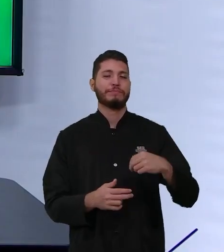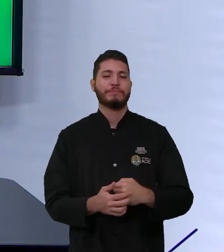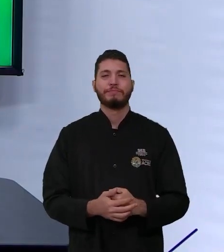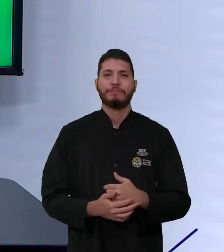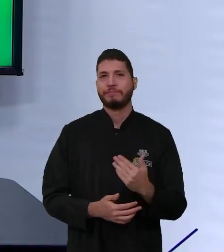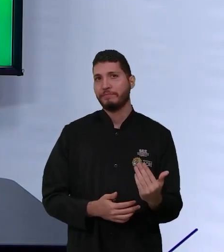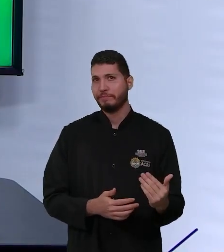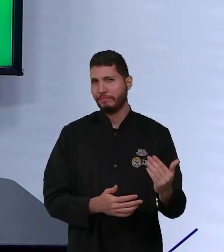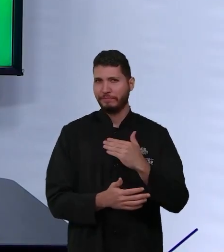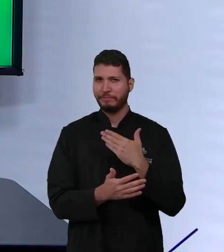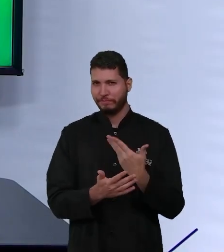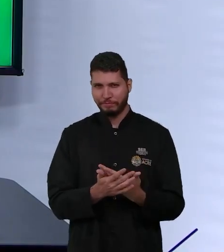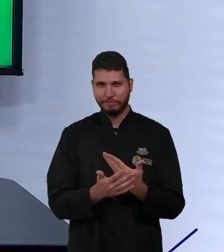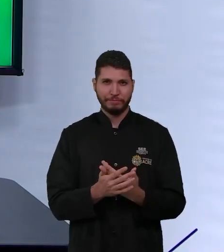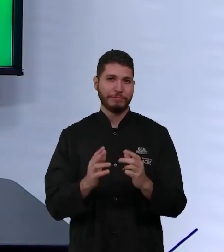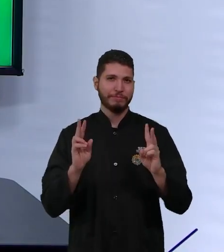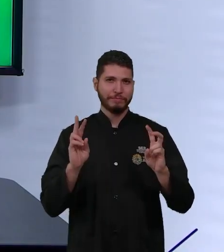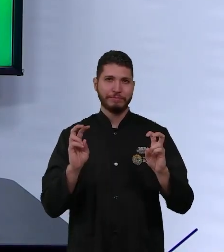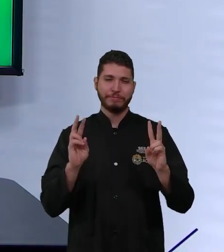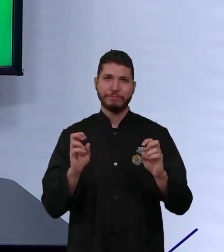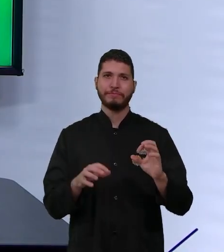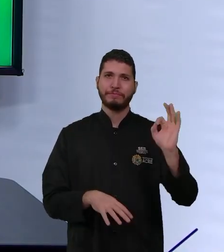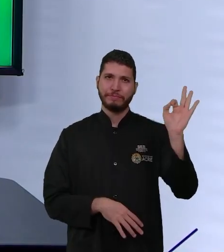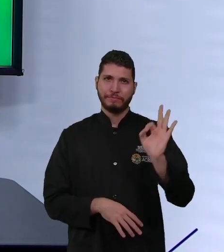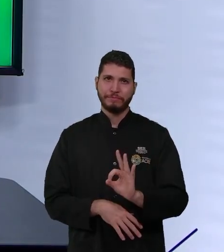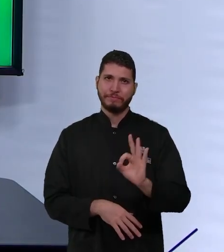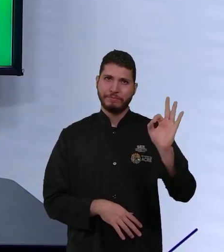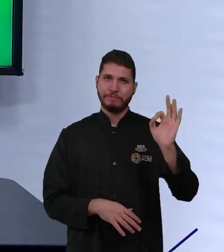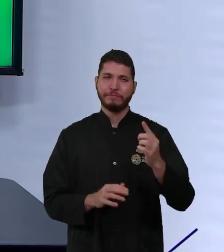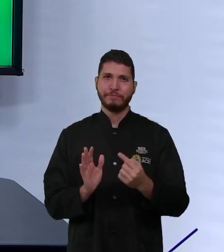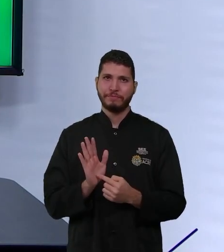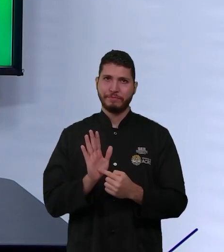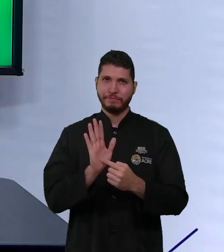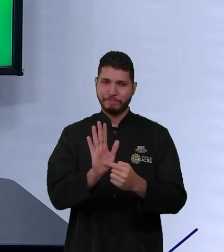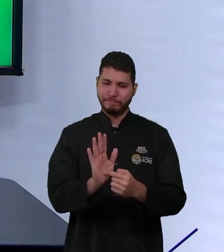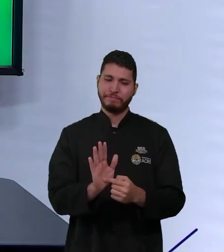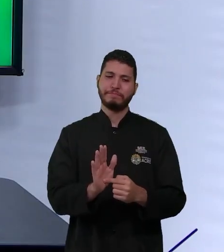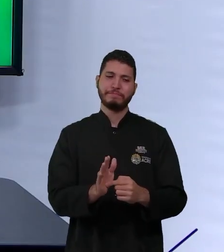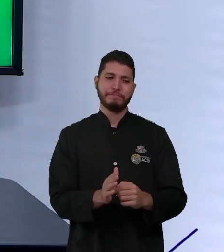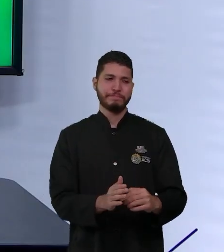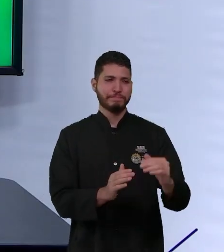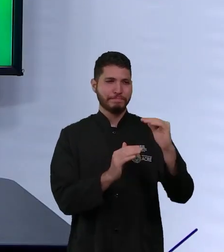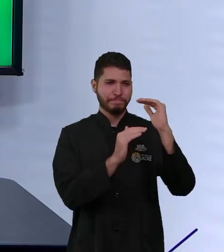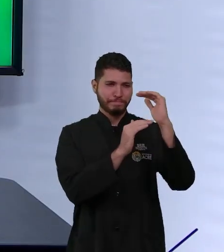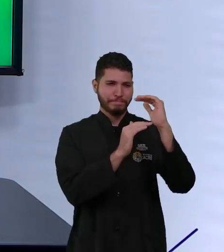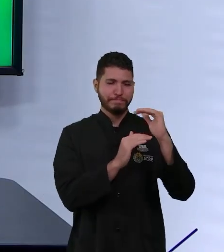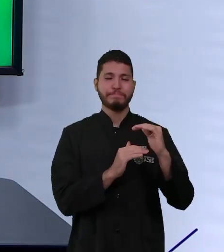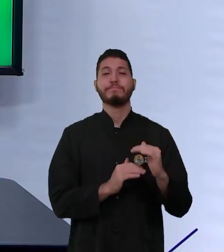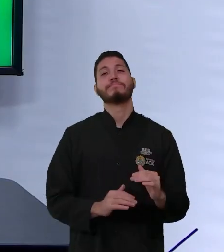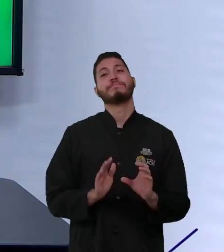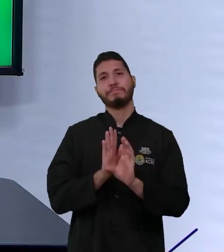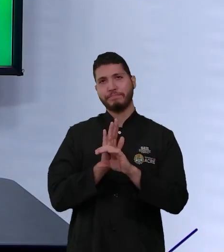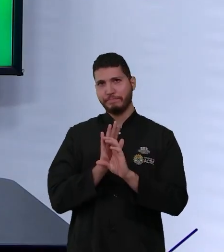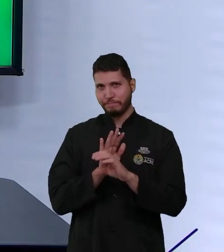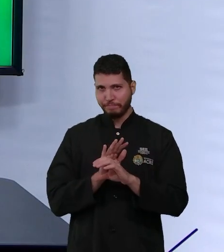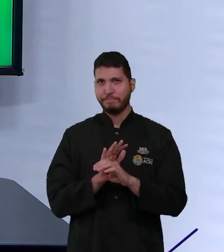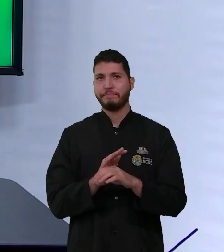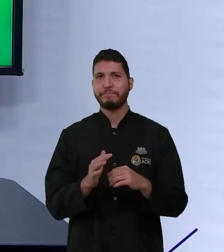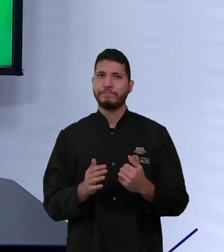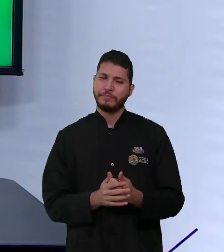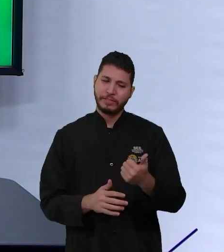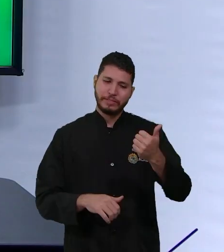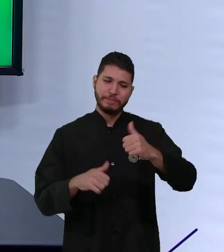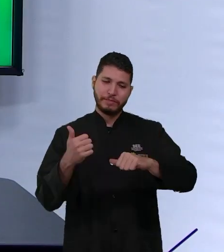um pouquinho sobre porcentagem. E aí a gente vai apresentar esses conceitos e como isso se apresenta na avaliação do